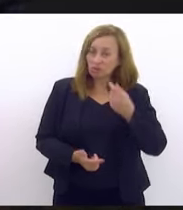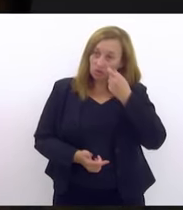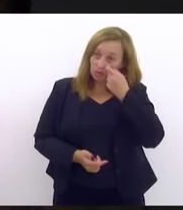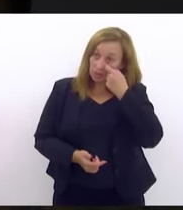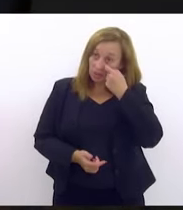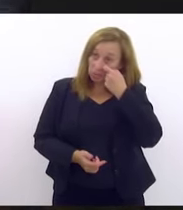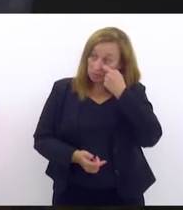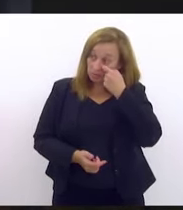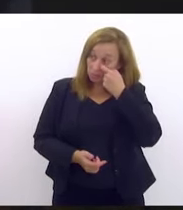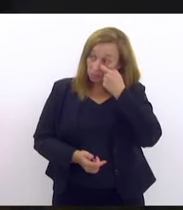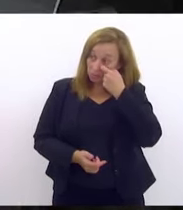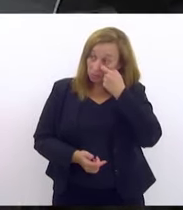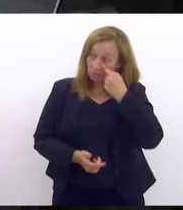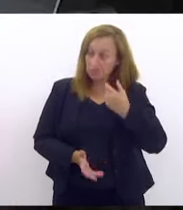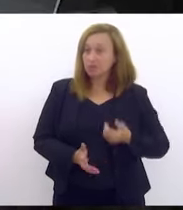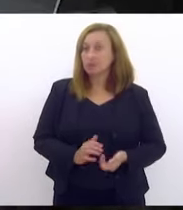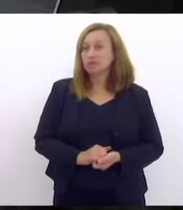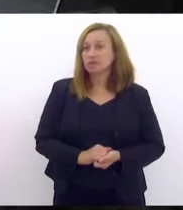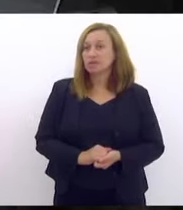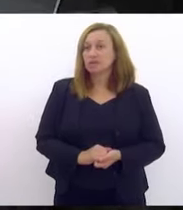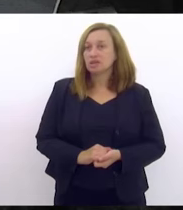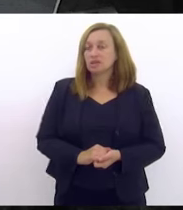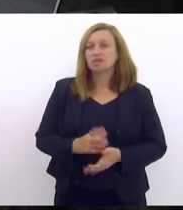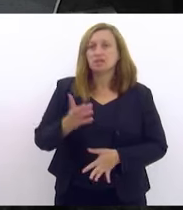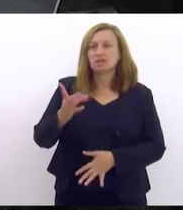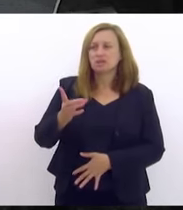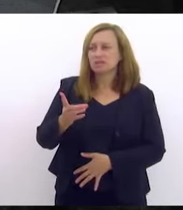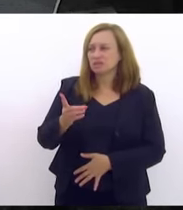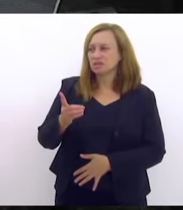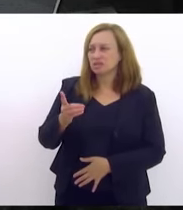Deputado Flávio Serafini.